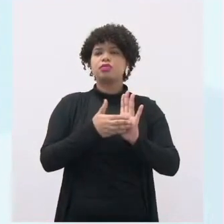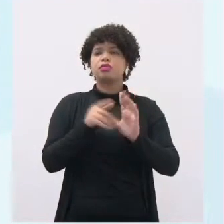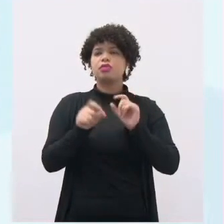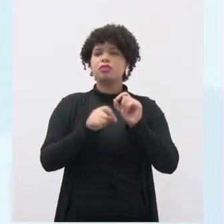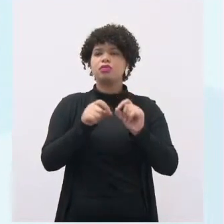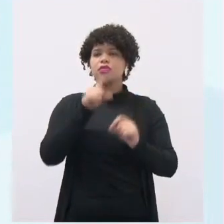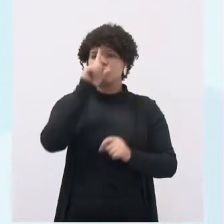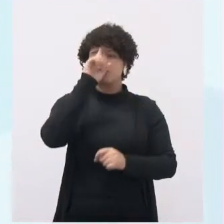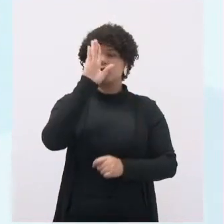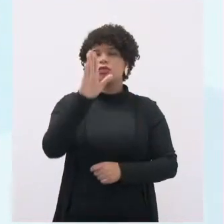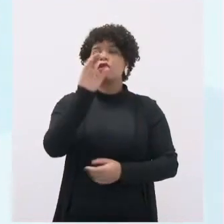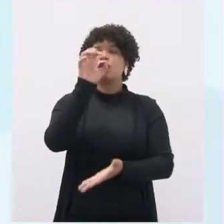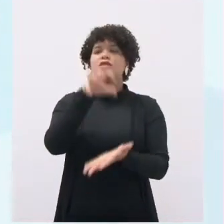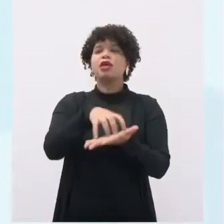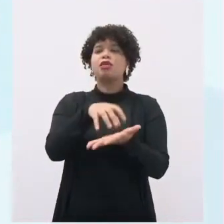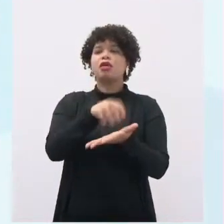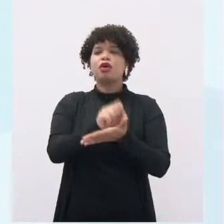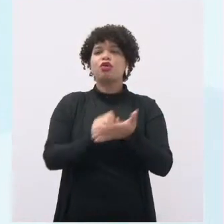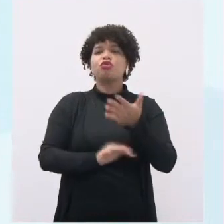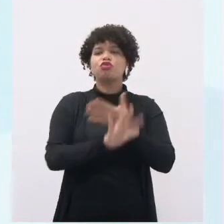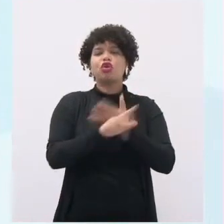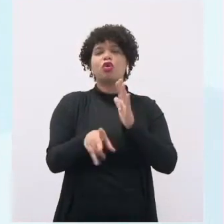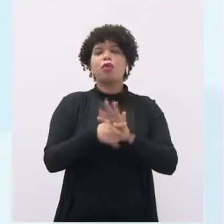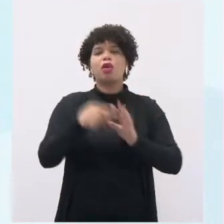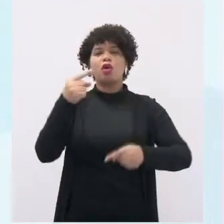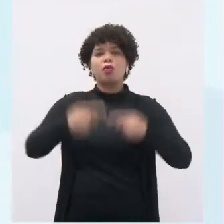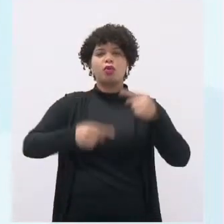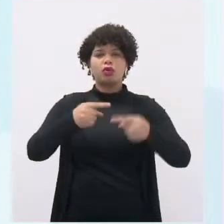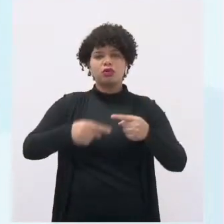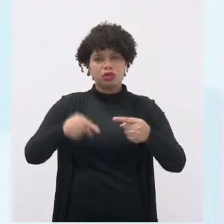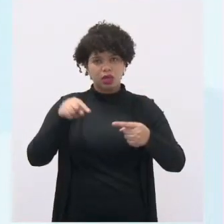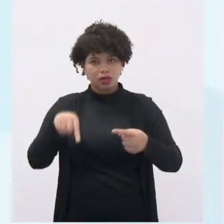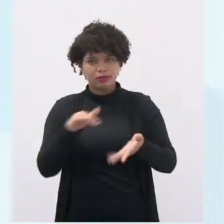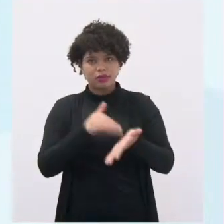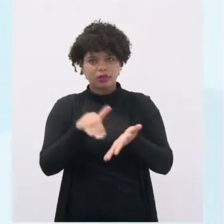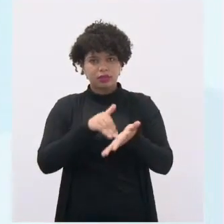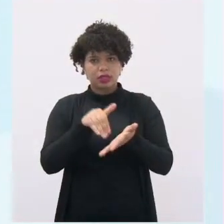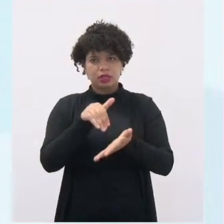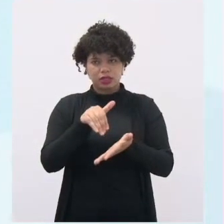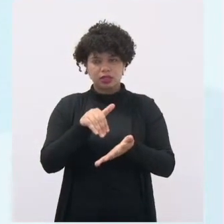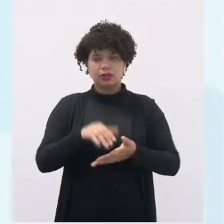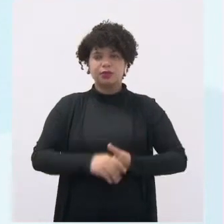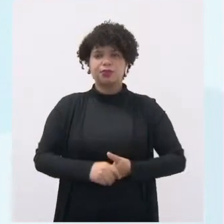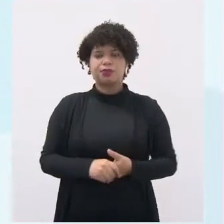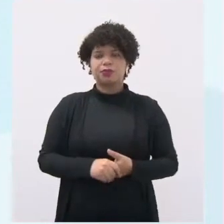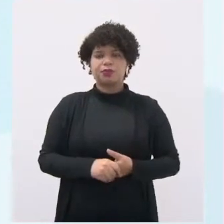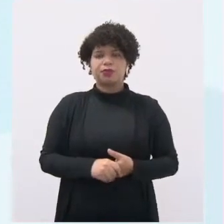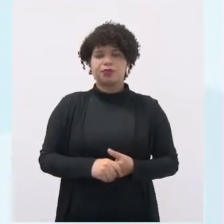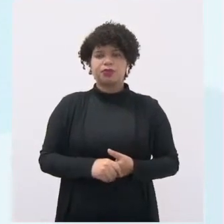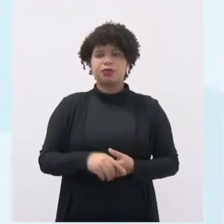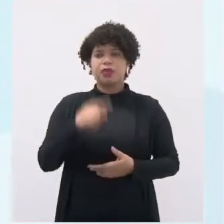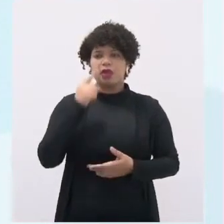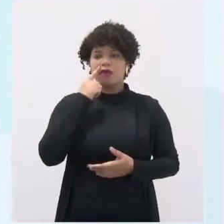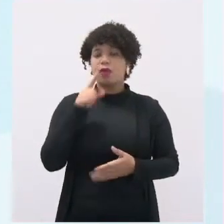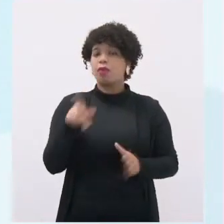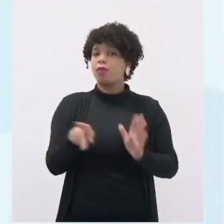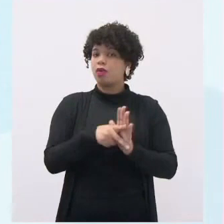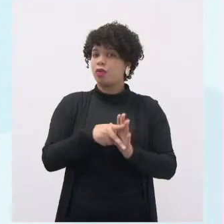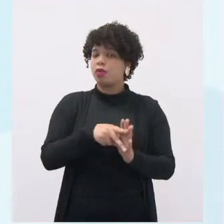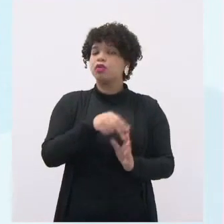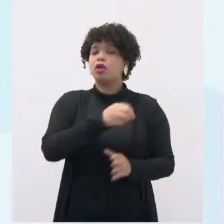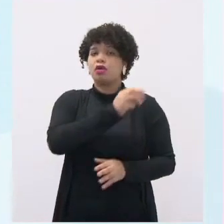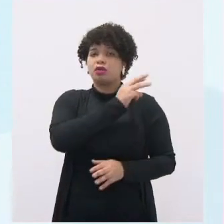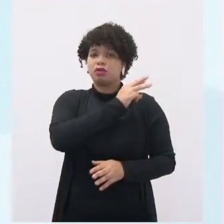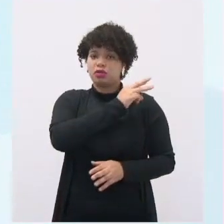a centralidade do currículo em ação na política da secretaria. A etapa anos finais do ensino